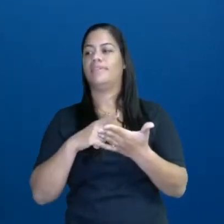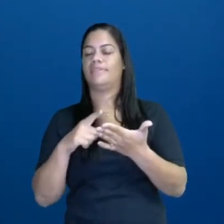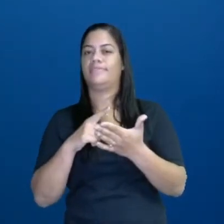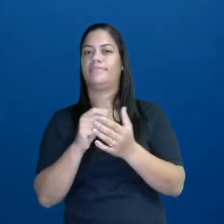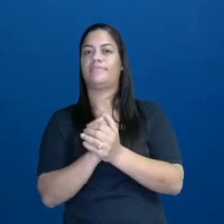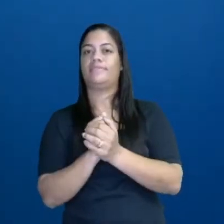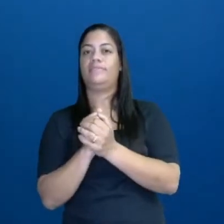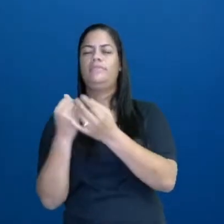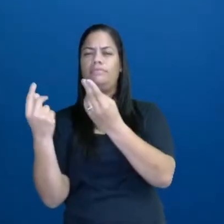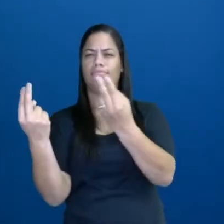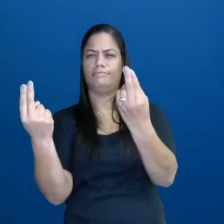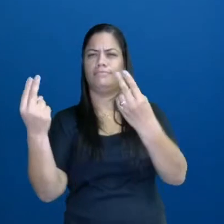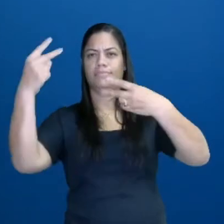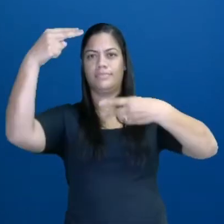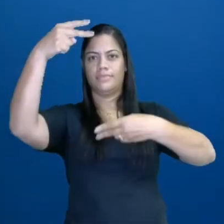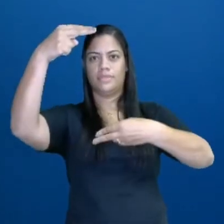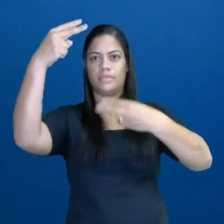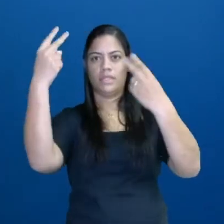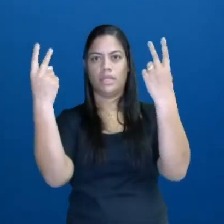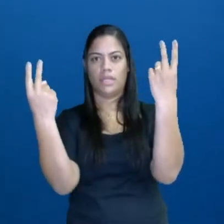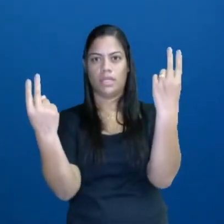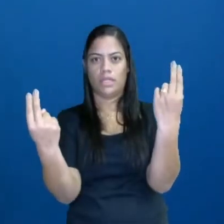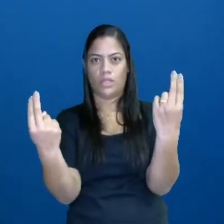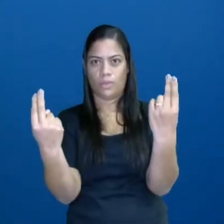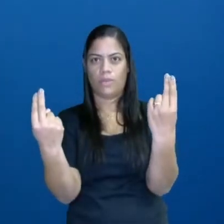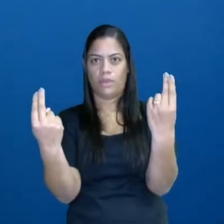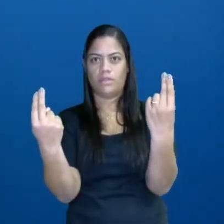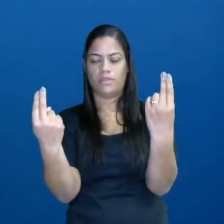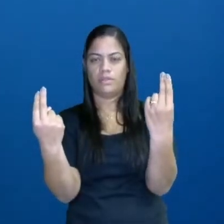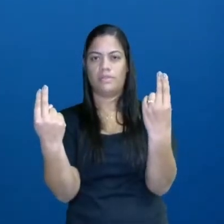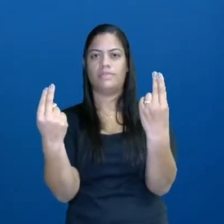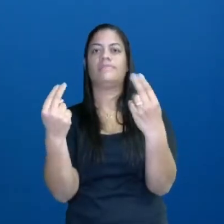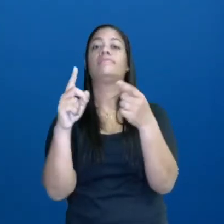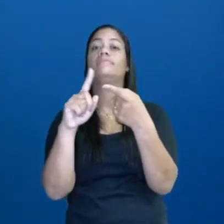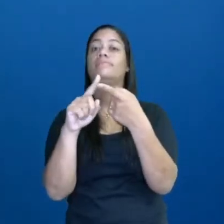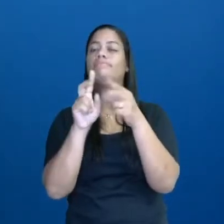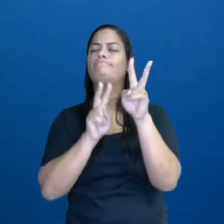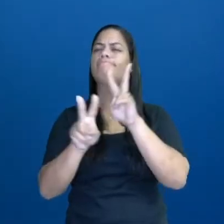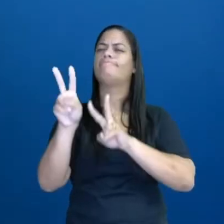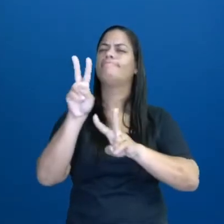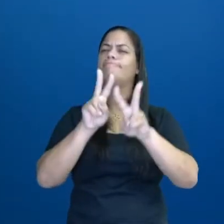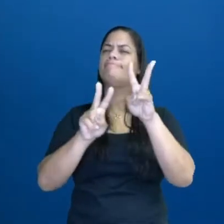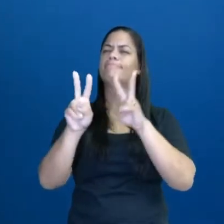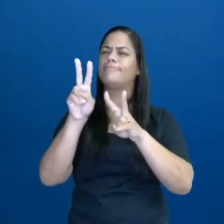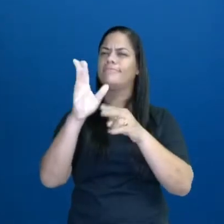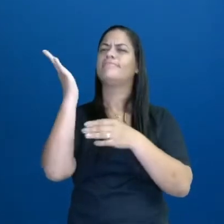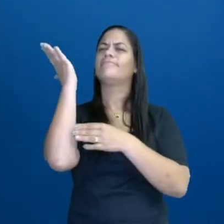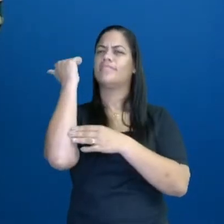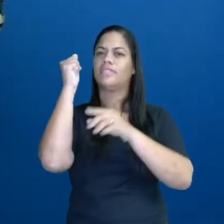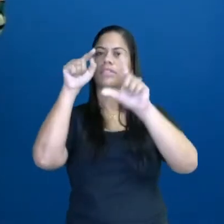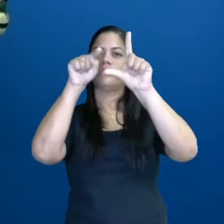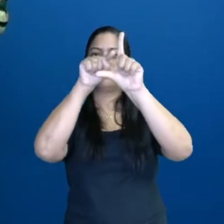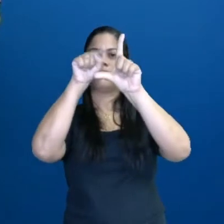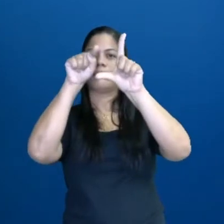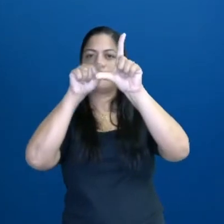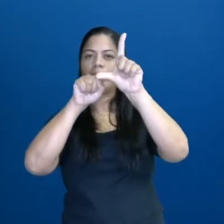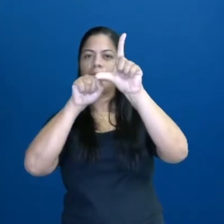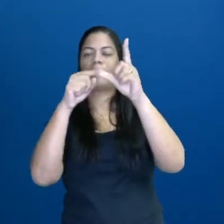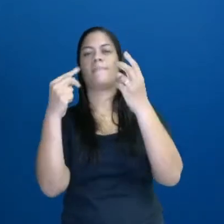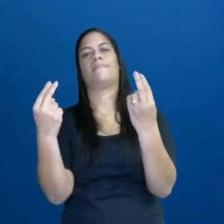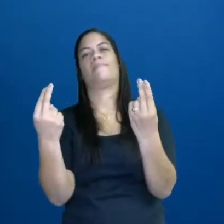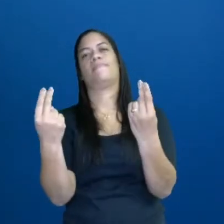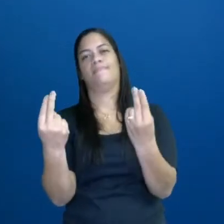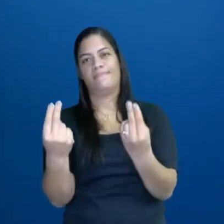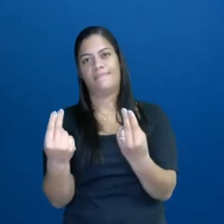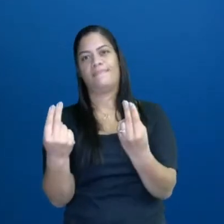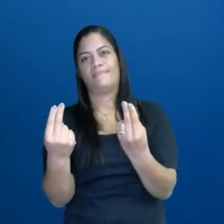os lados iguais, não é isso? Além de ter os lados iguais, aqui ao observar eu também sei que os ângulos são o quê?